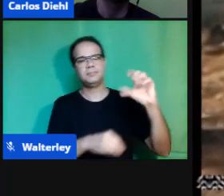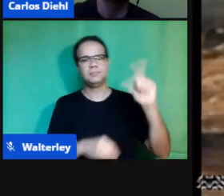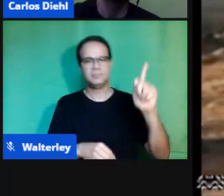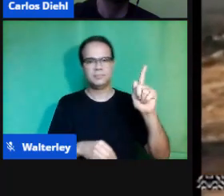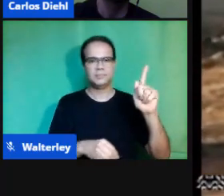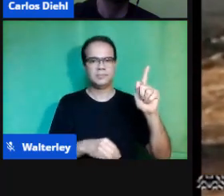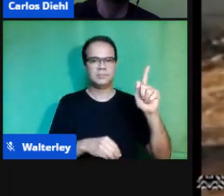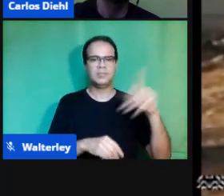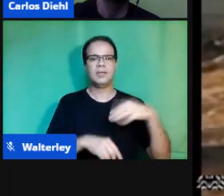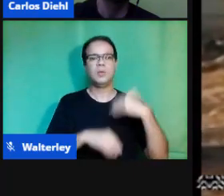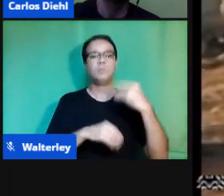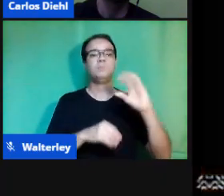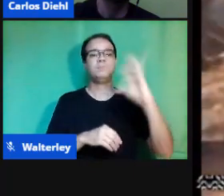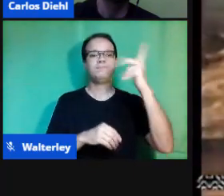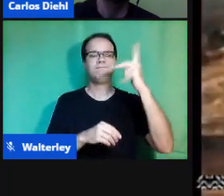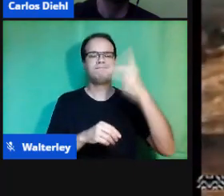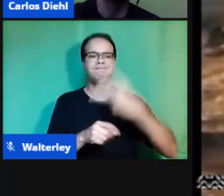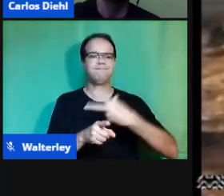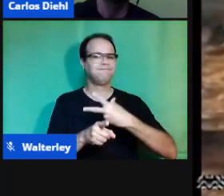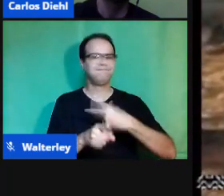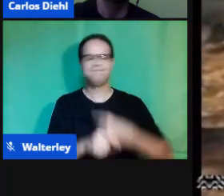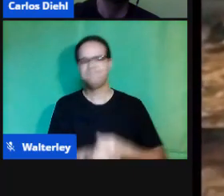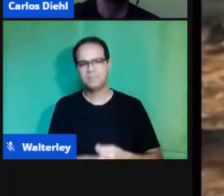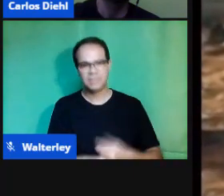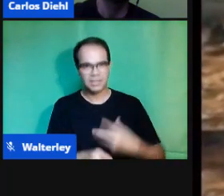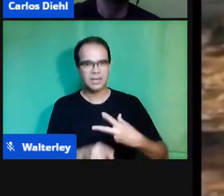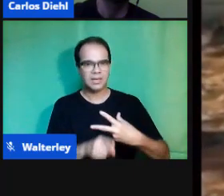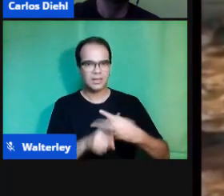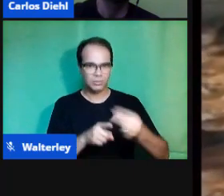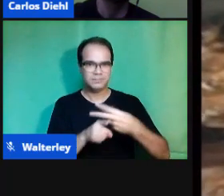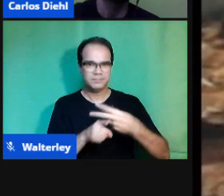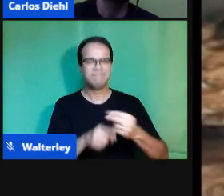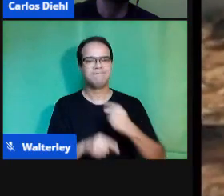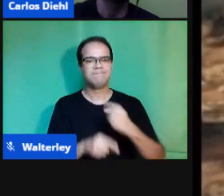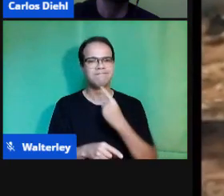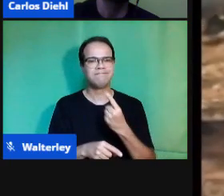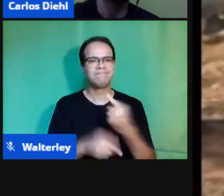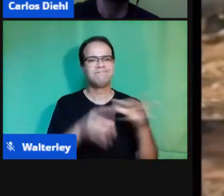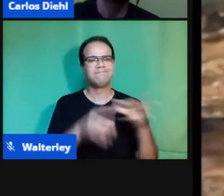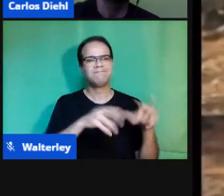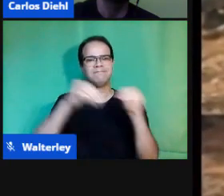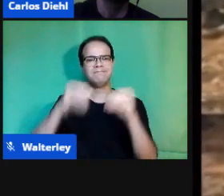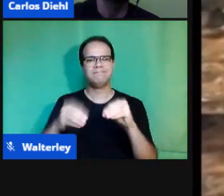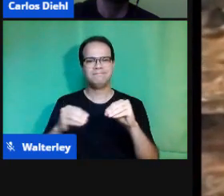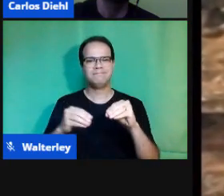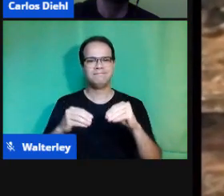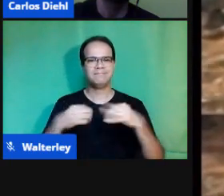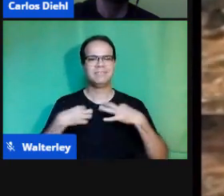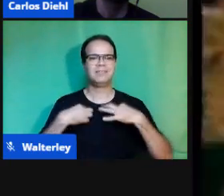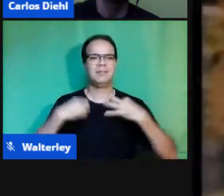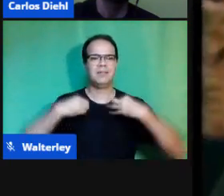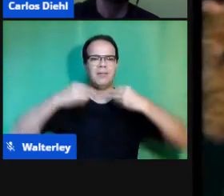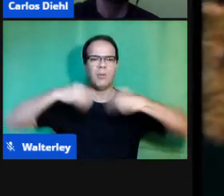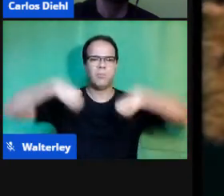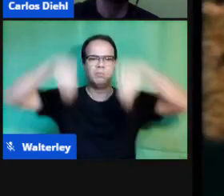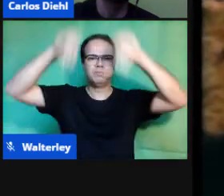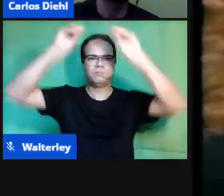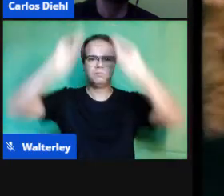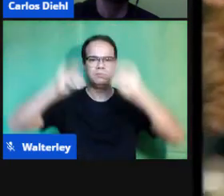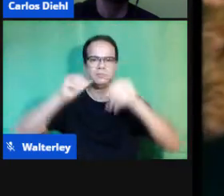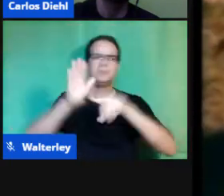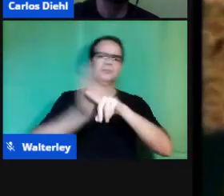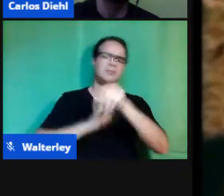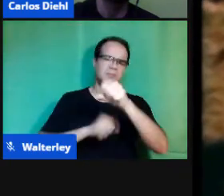pouco menos de um mês, ele se mudou com toda a família para cá. São 13 pessoas morando em duas barracas de lona. Eu acho que dá para viver